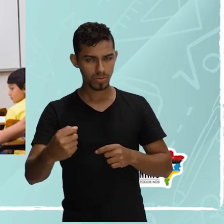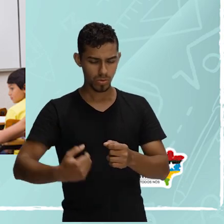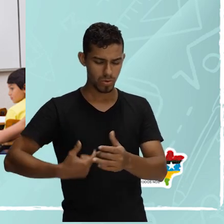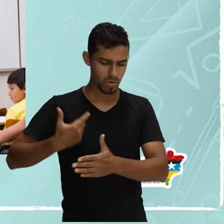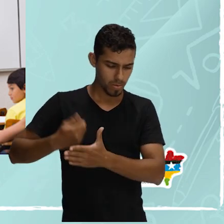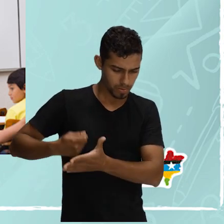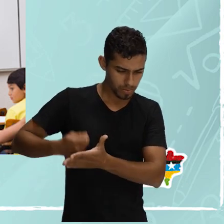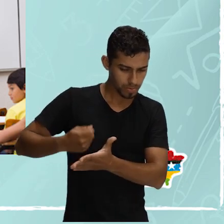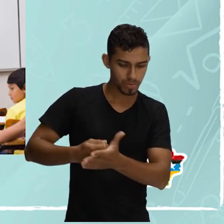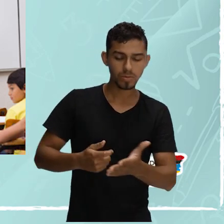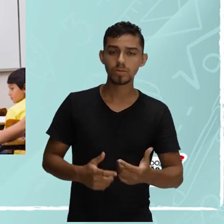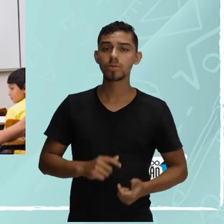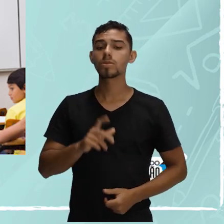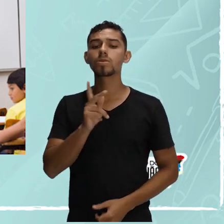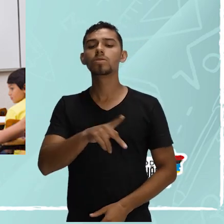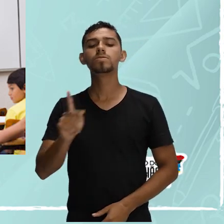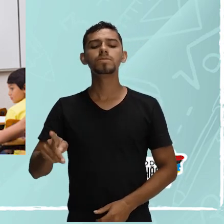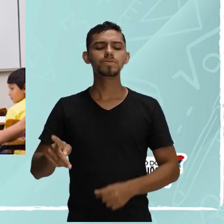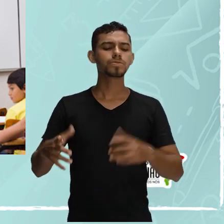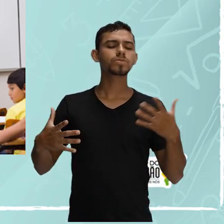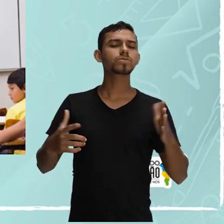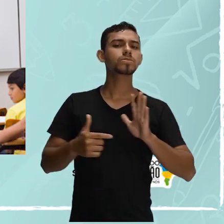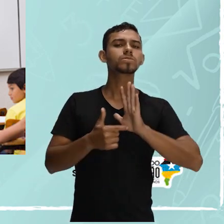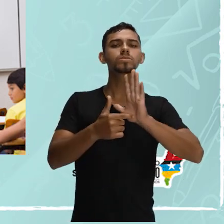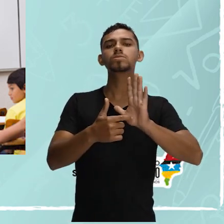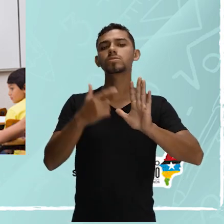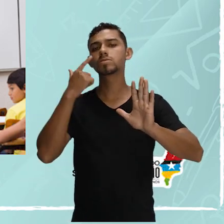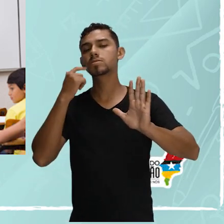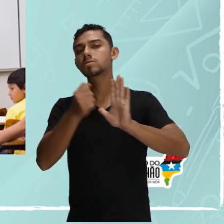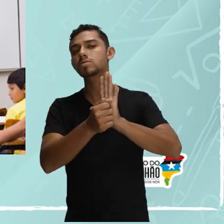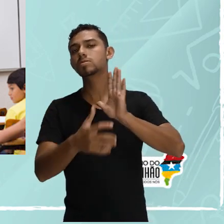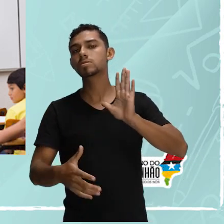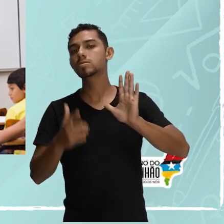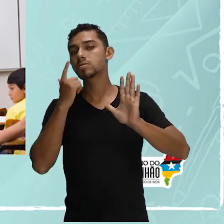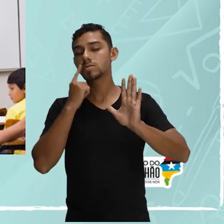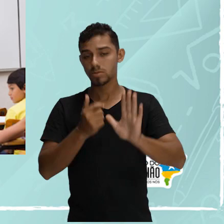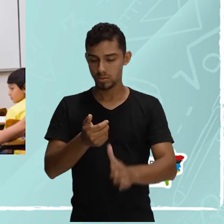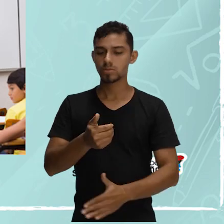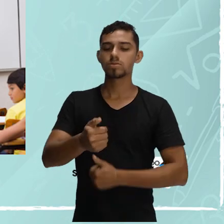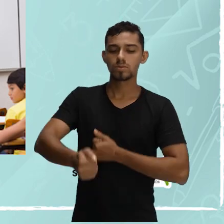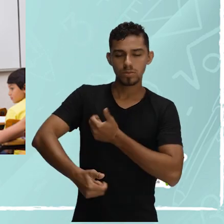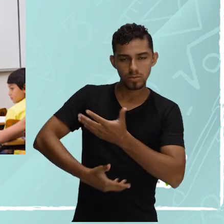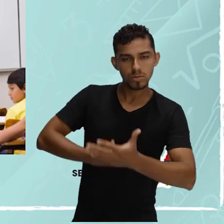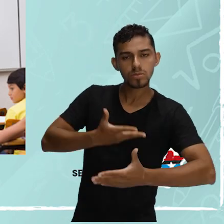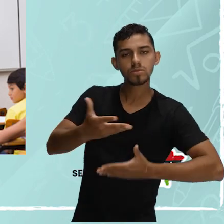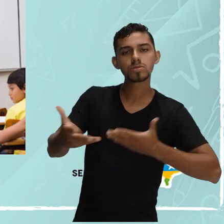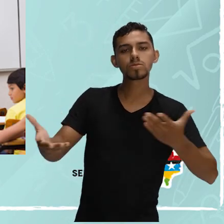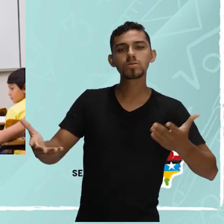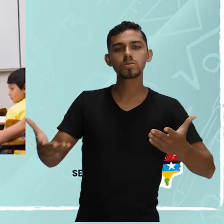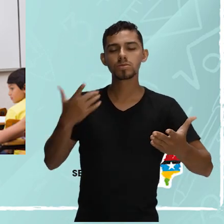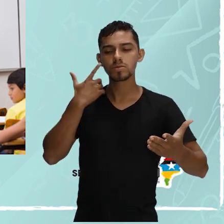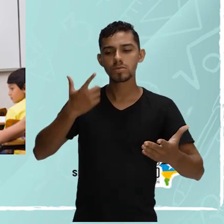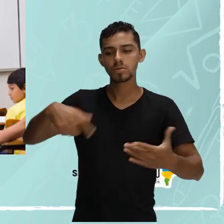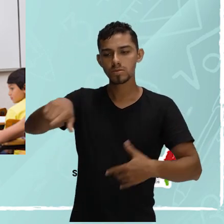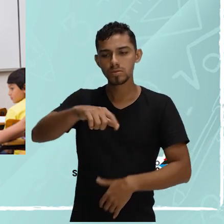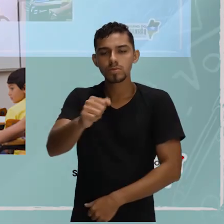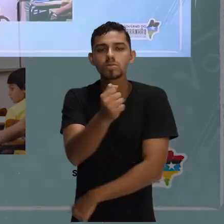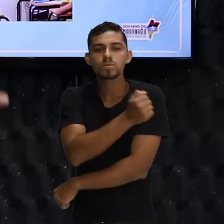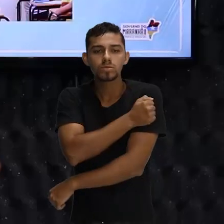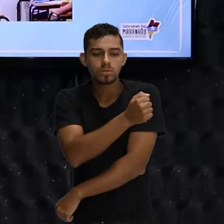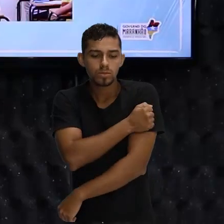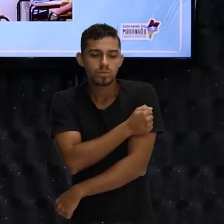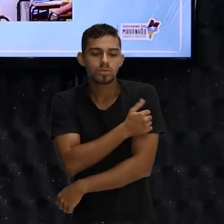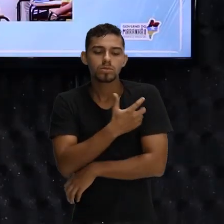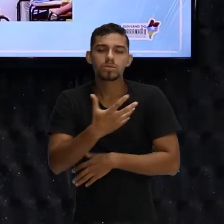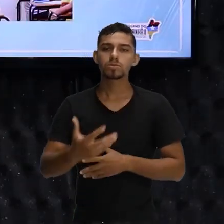você espera que o professor faça? Que o professor compartilhe seus conhecimentos com os alunos, dê